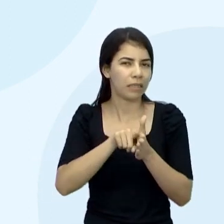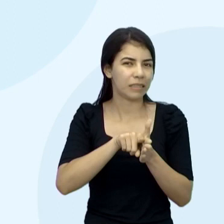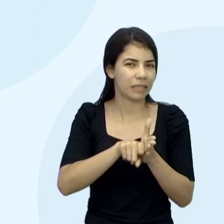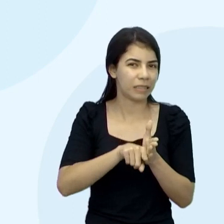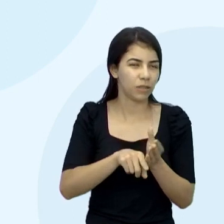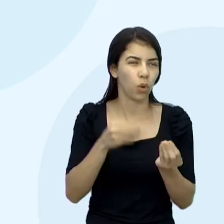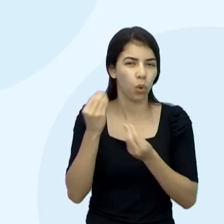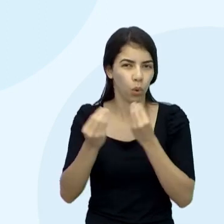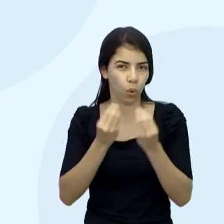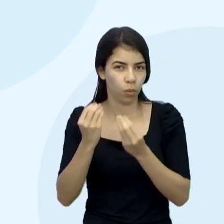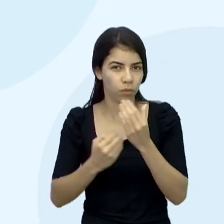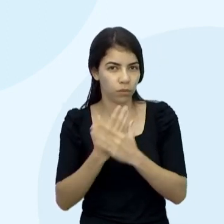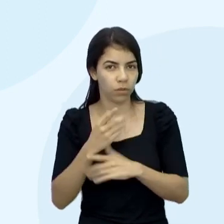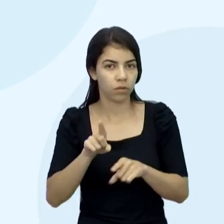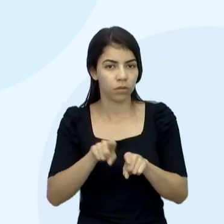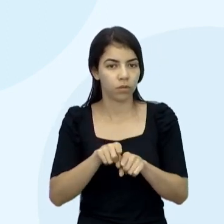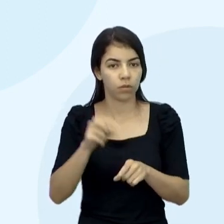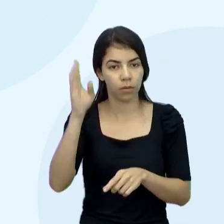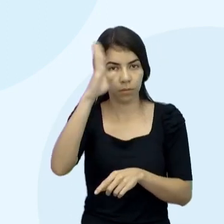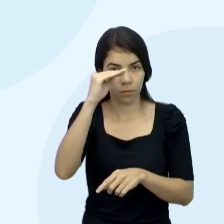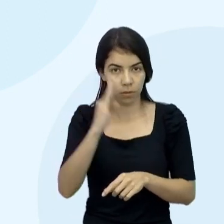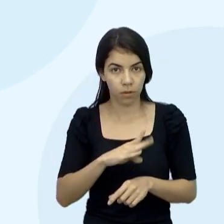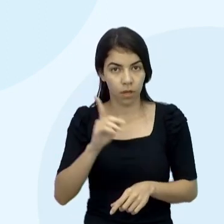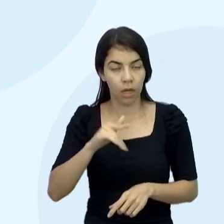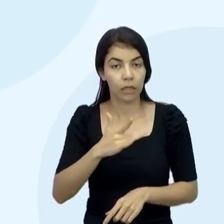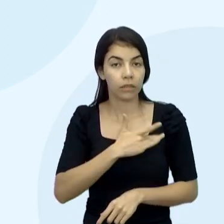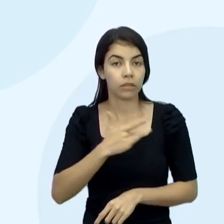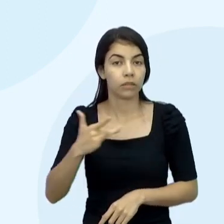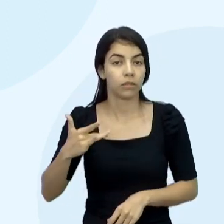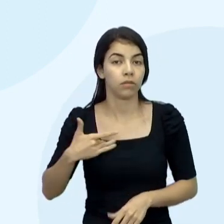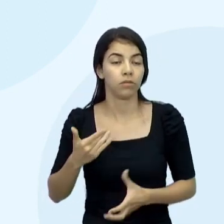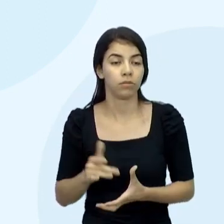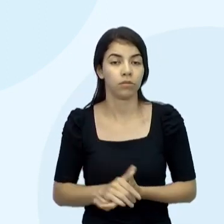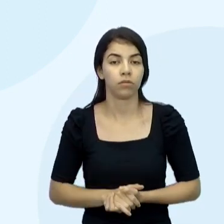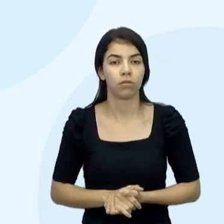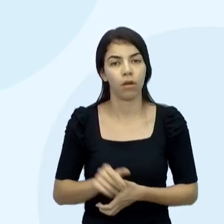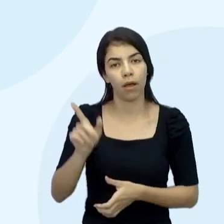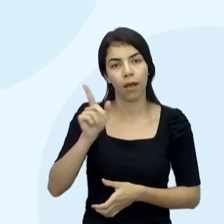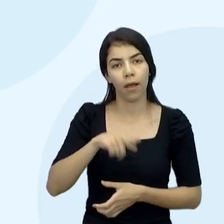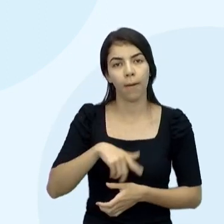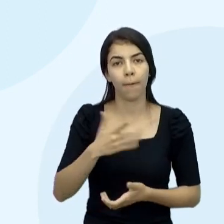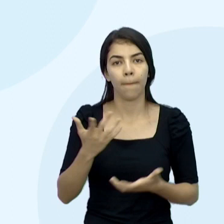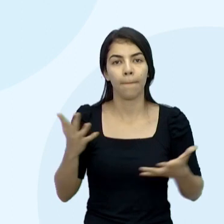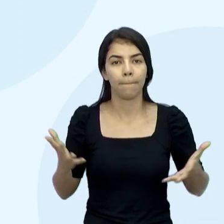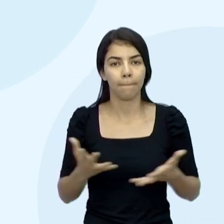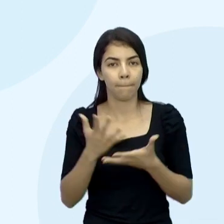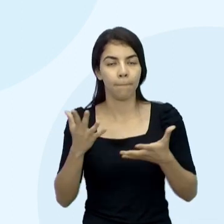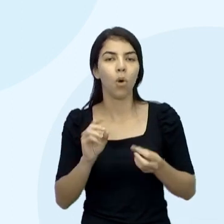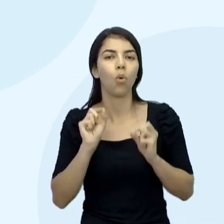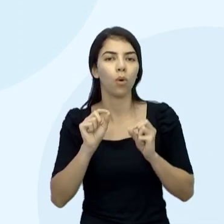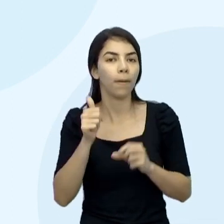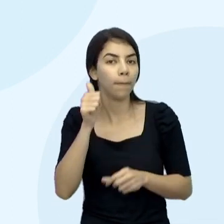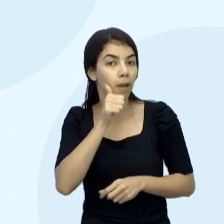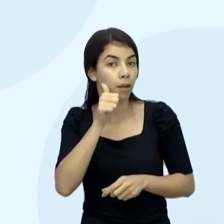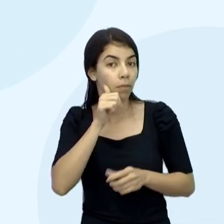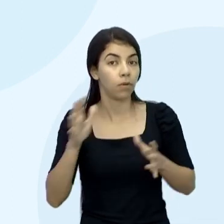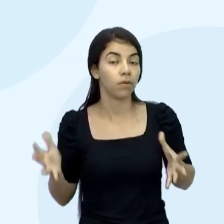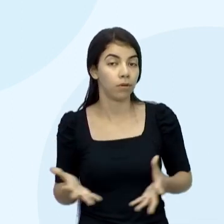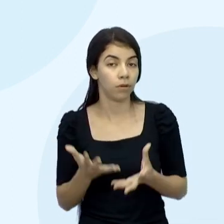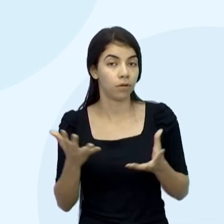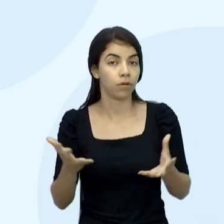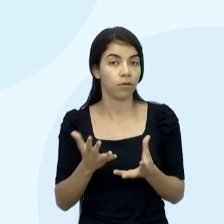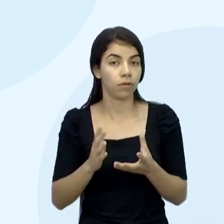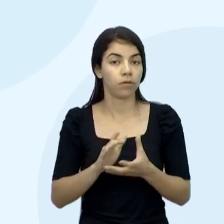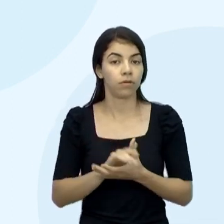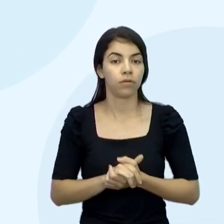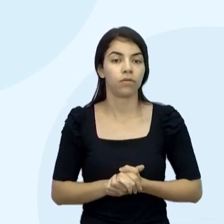veio uma pesquisa nacional de saúde, tá? Então tá aí a notícia. Impulsionado pelas mulheres, olha, o